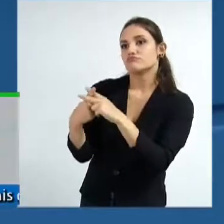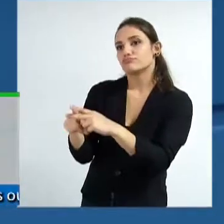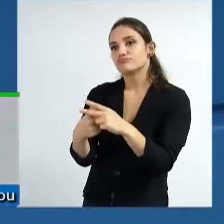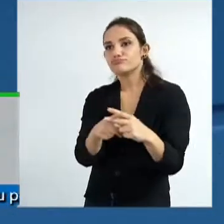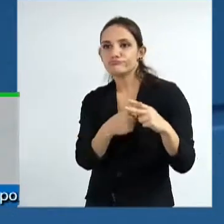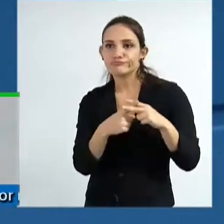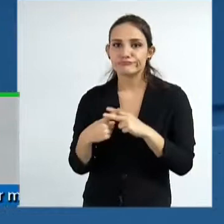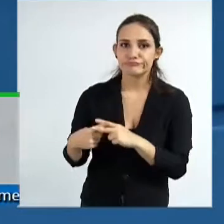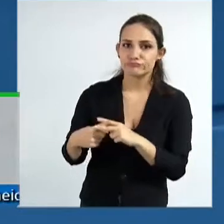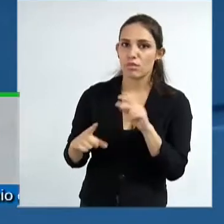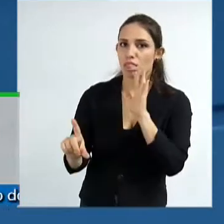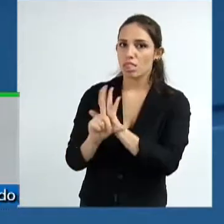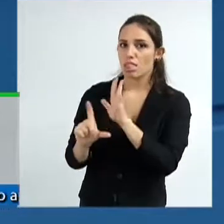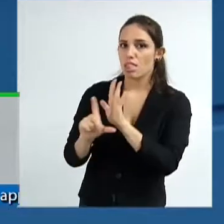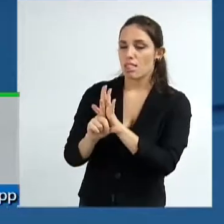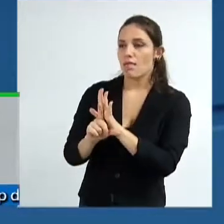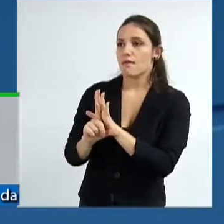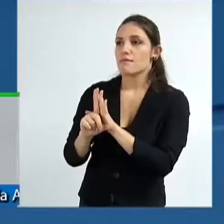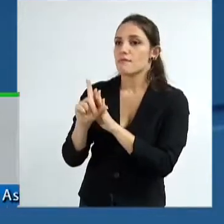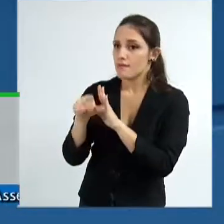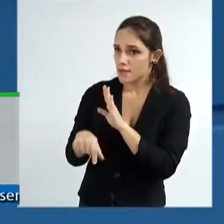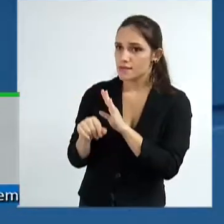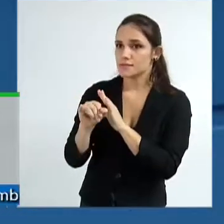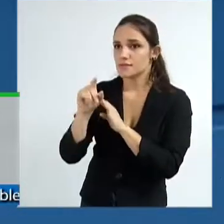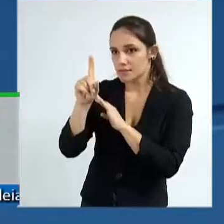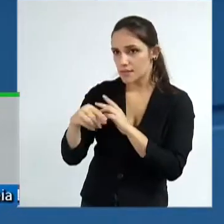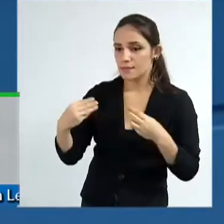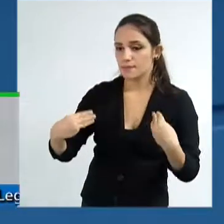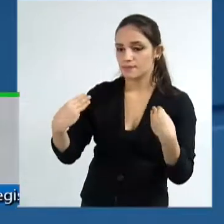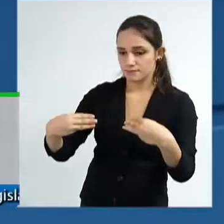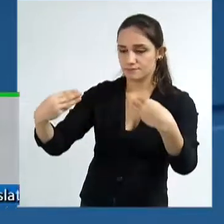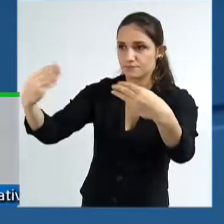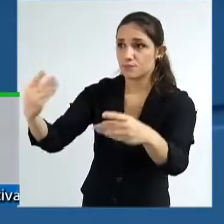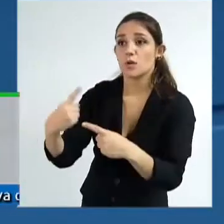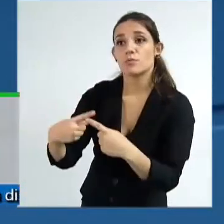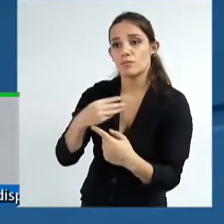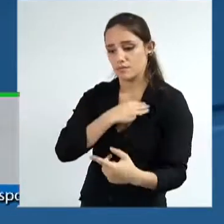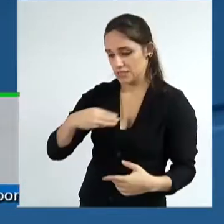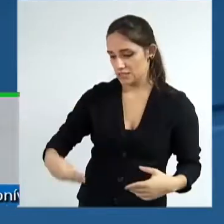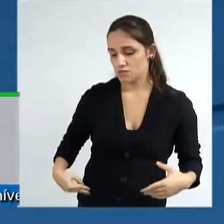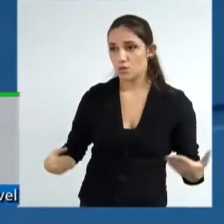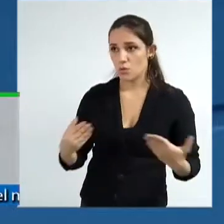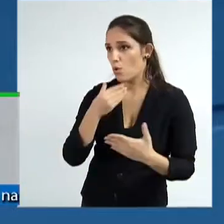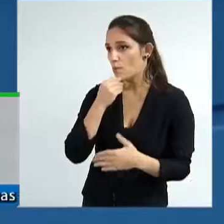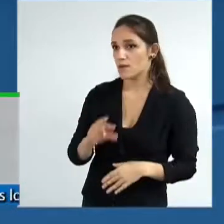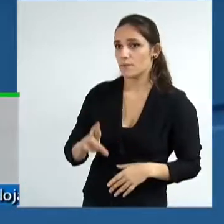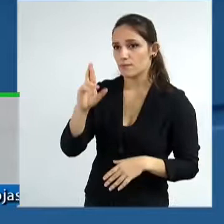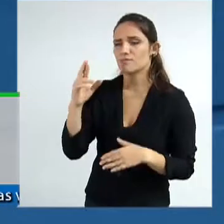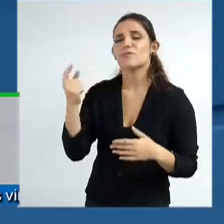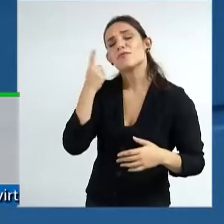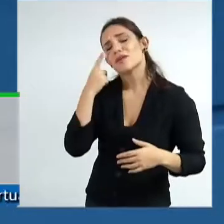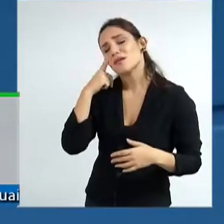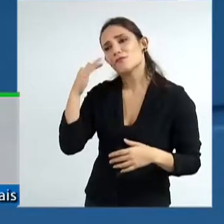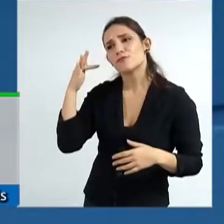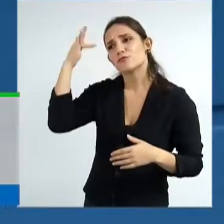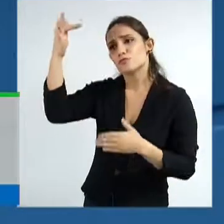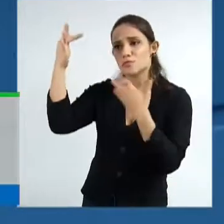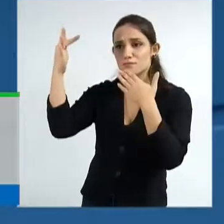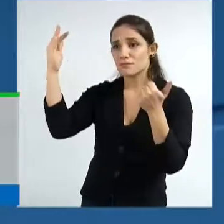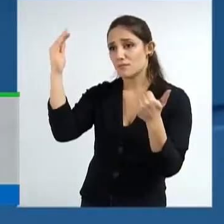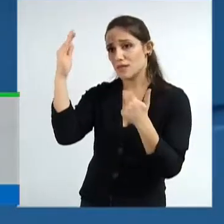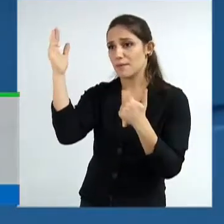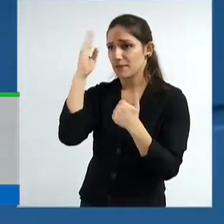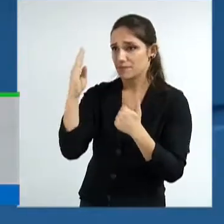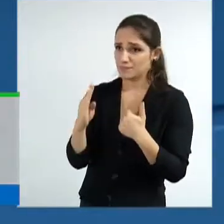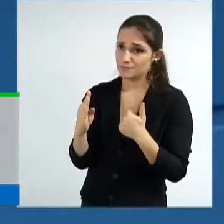legais na atuação como ministro, no sentido de que realmente a gente possa ter um futuro melhor para o Brasil.